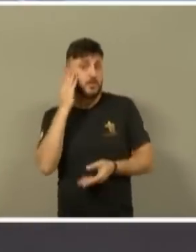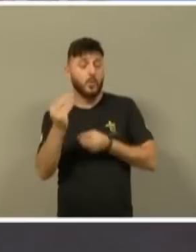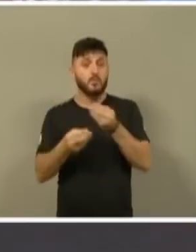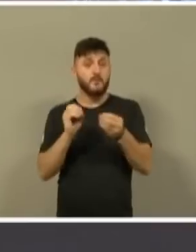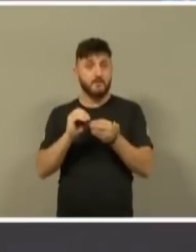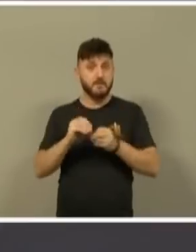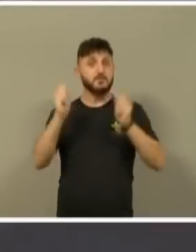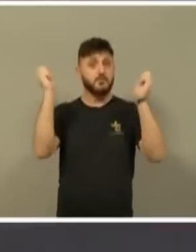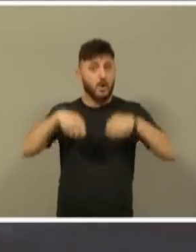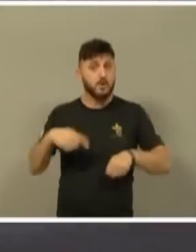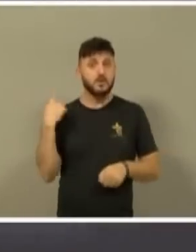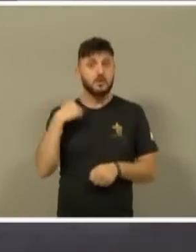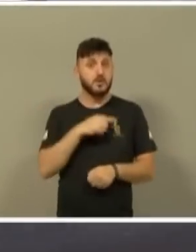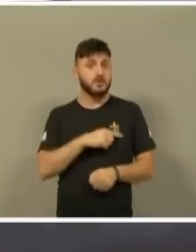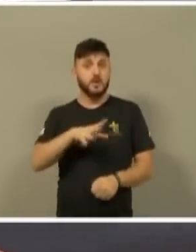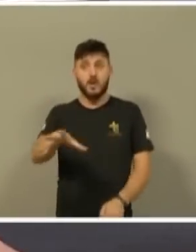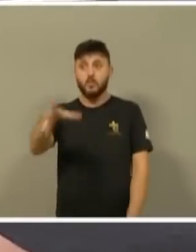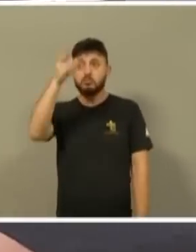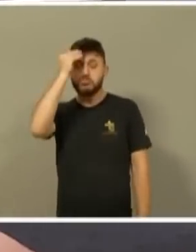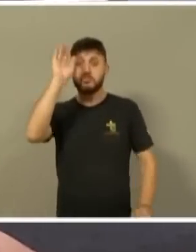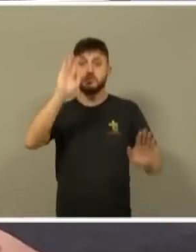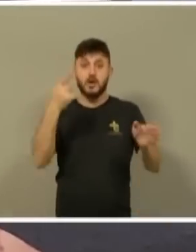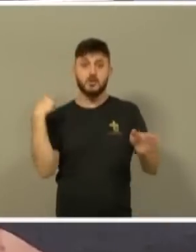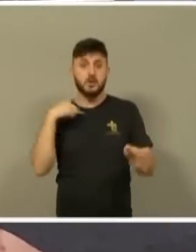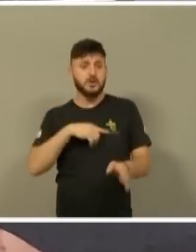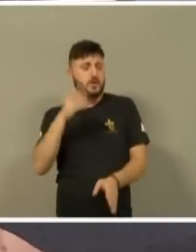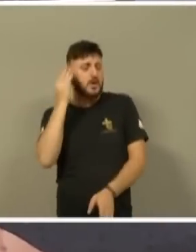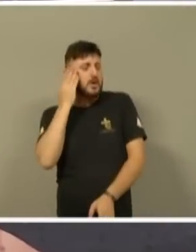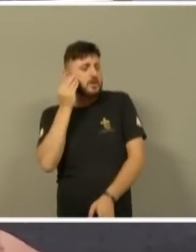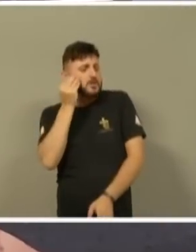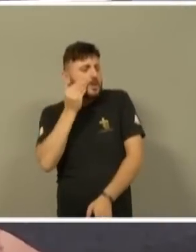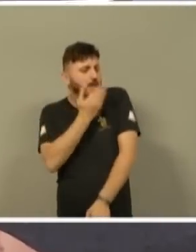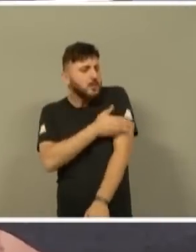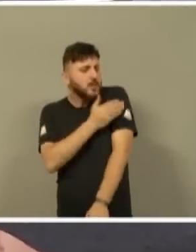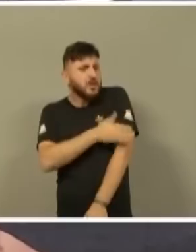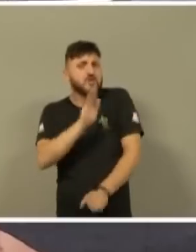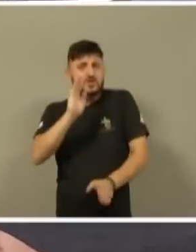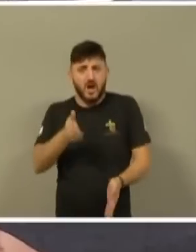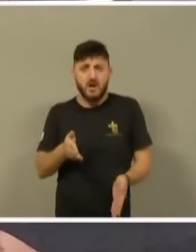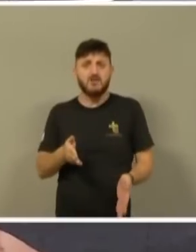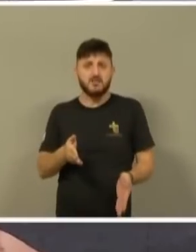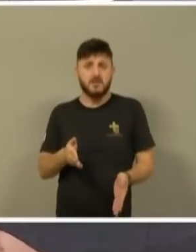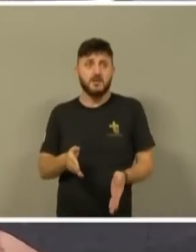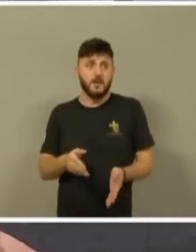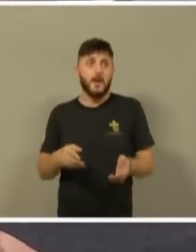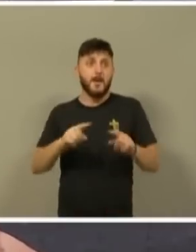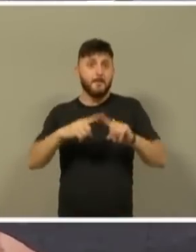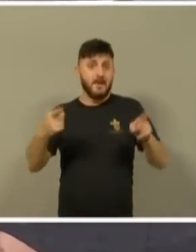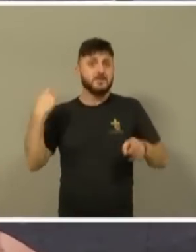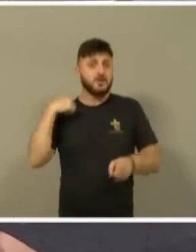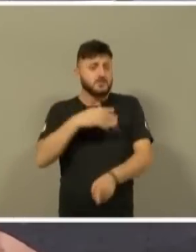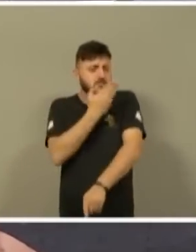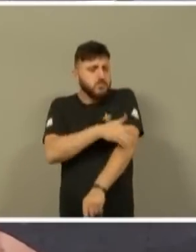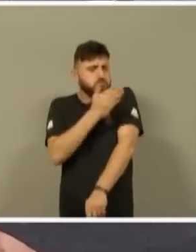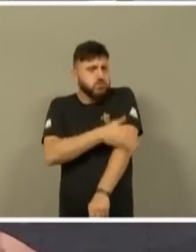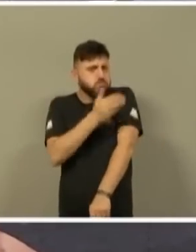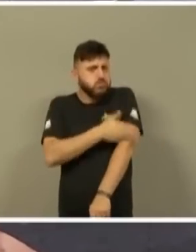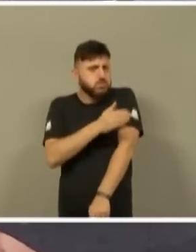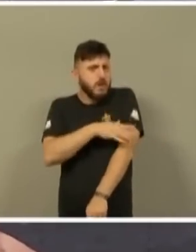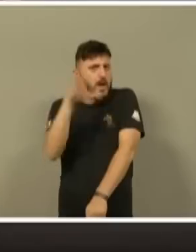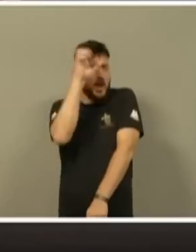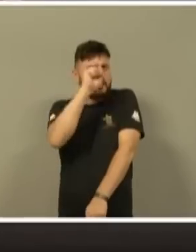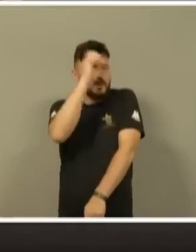analfabetos, nós não treinamos, e sem treinamento ninguém prospera, sem treinamento